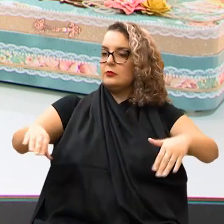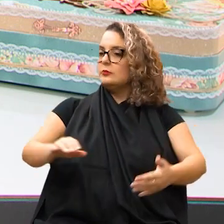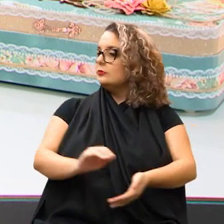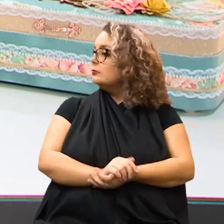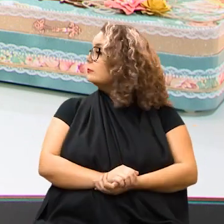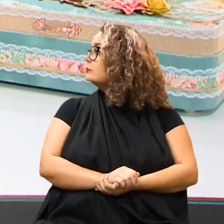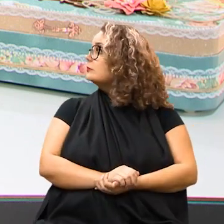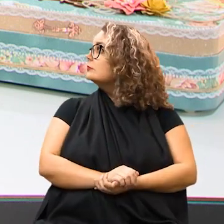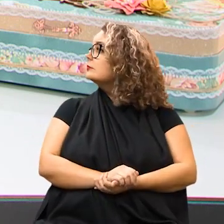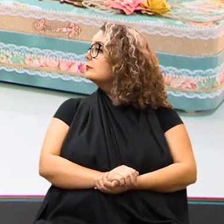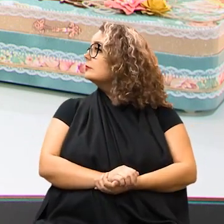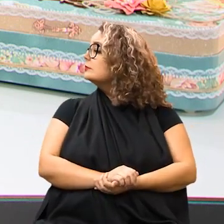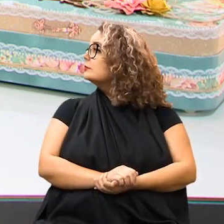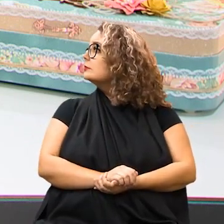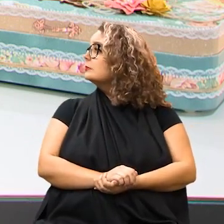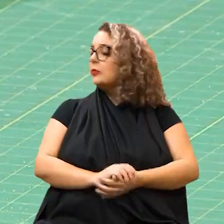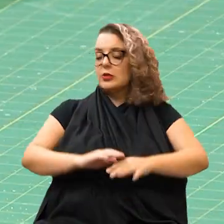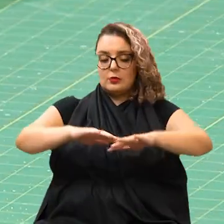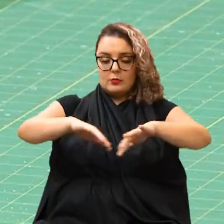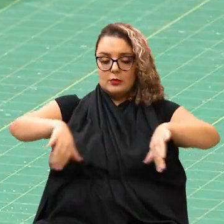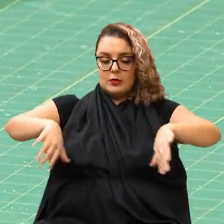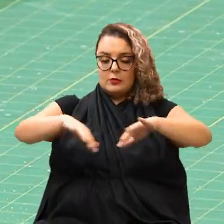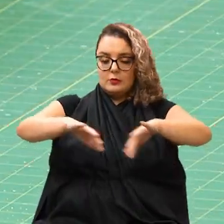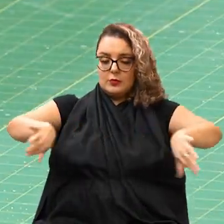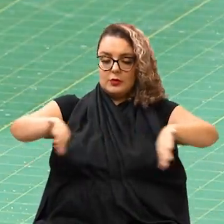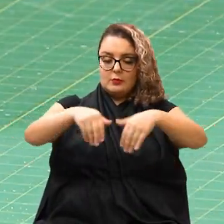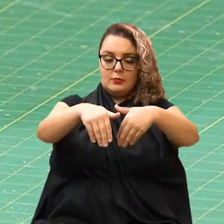Então, sempre do centro para fora.